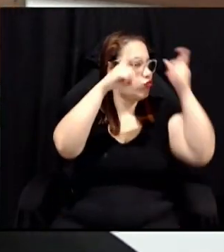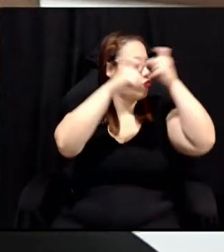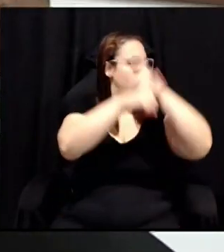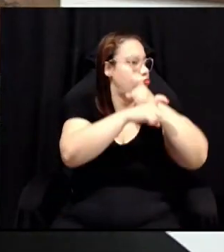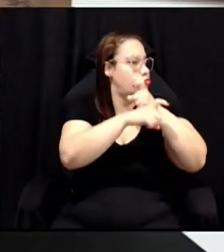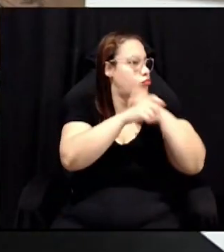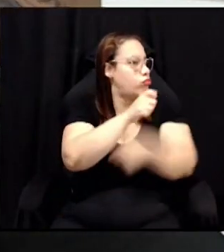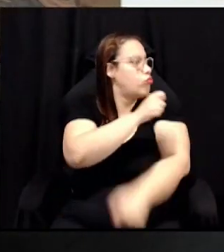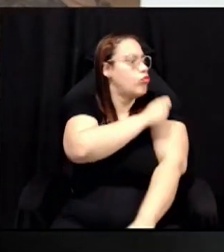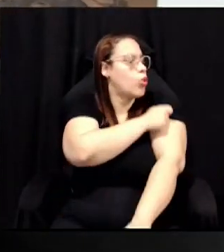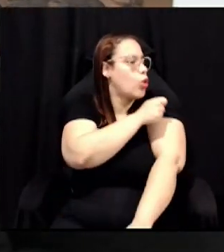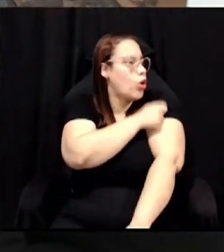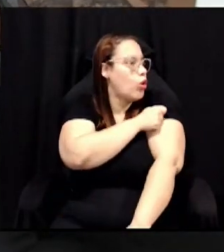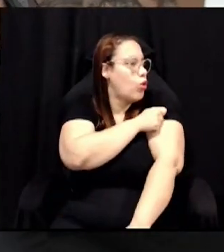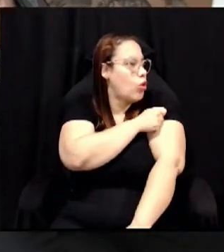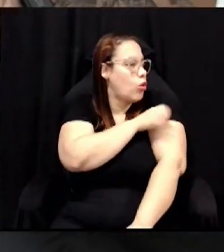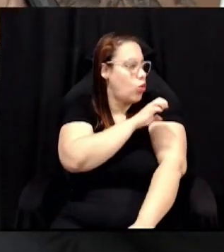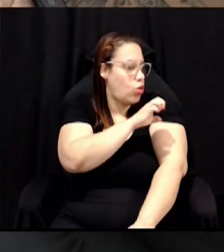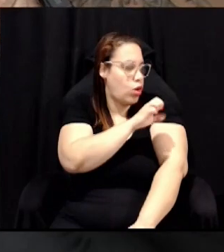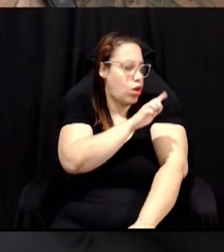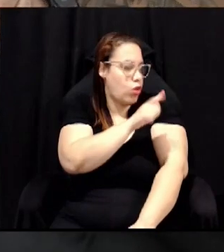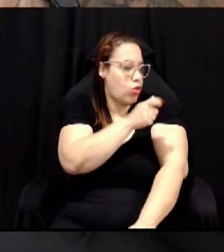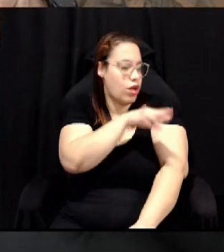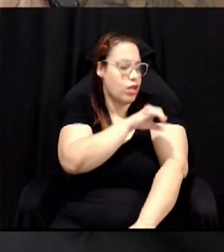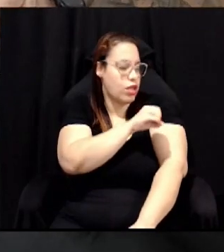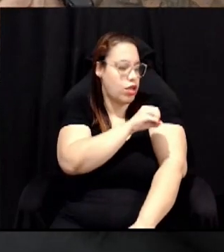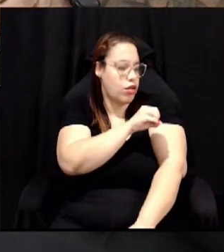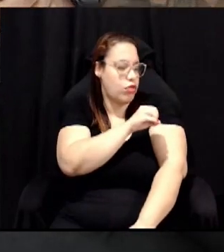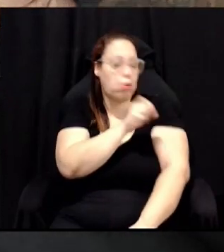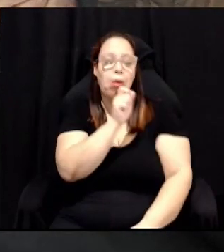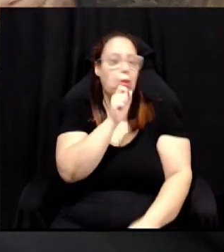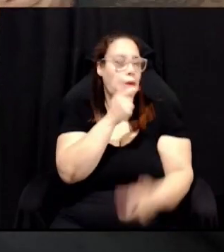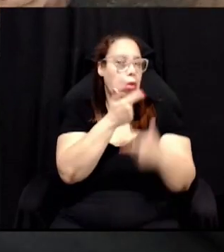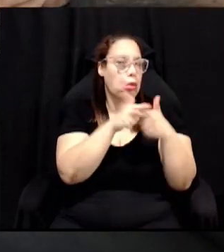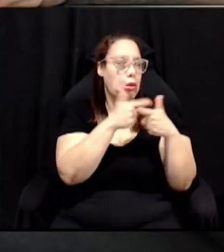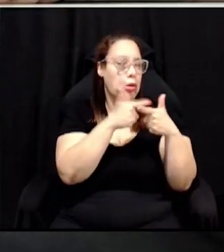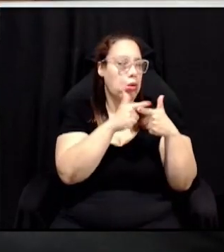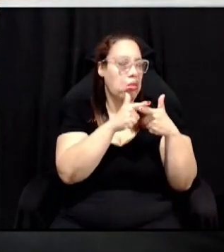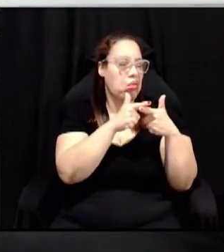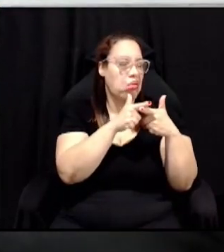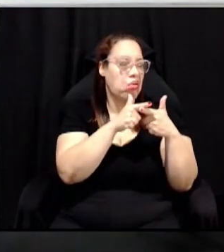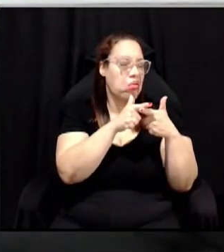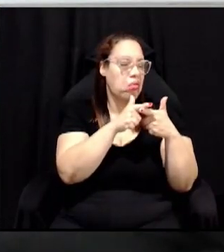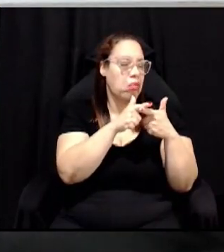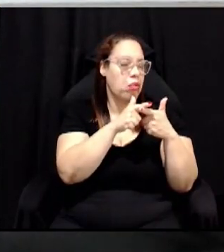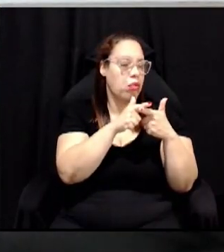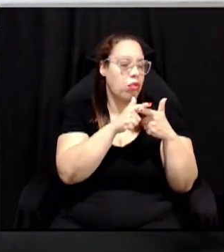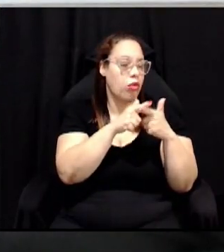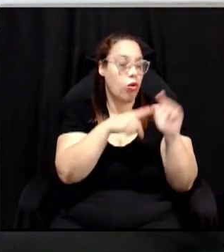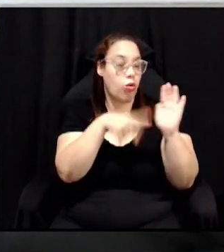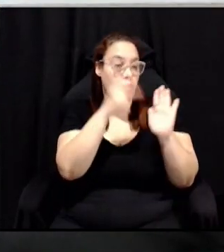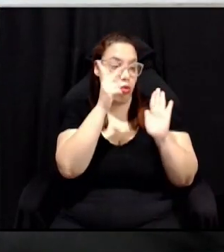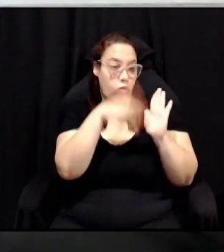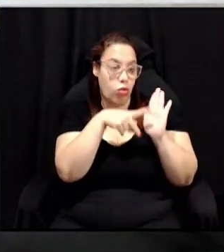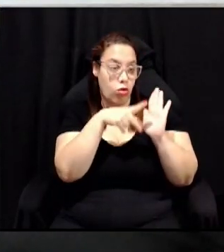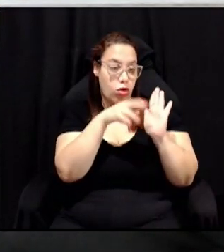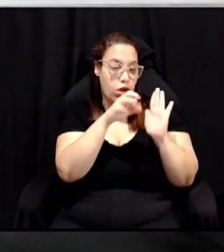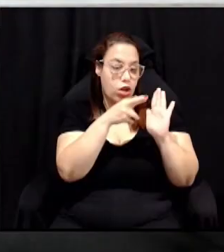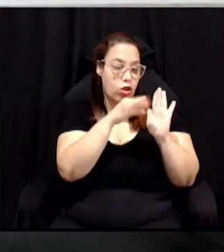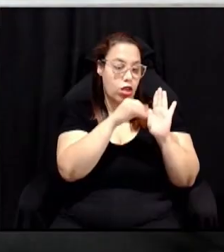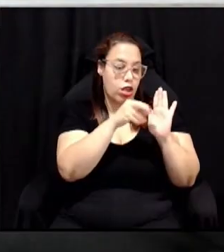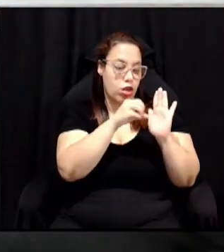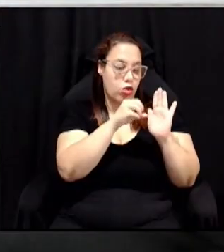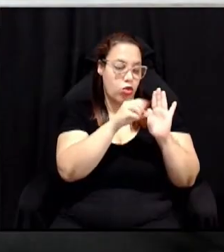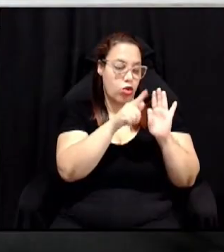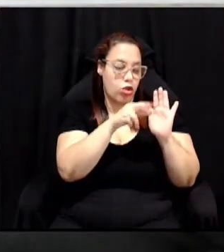alunos? Equação, que tipo de problema? Ou, de repente, o próprio raciocínio lógico também, que às vezes as